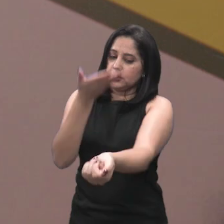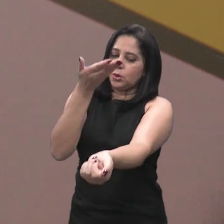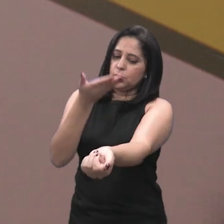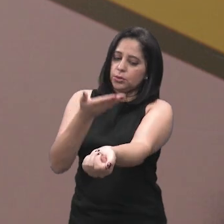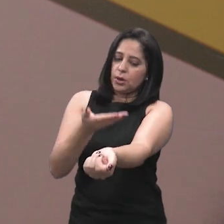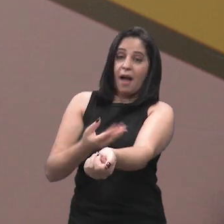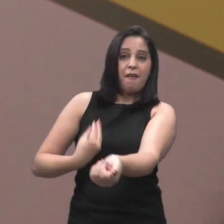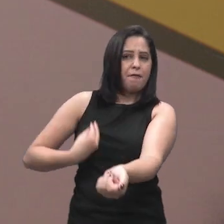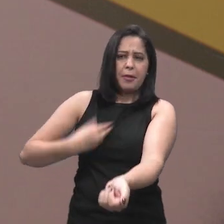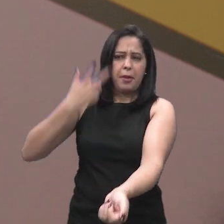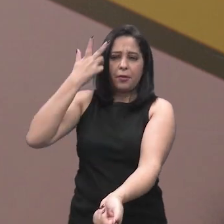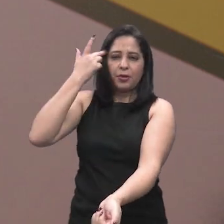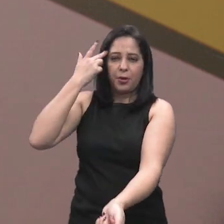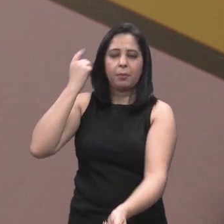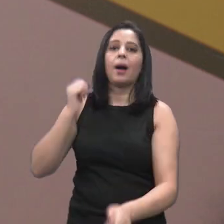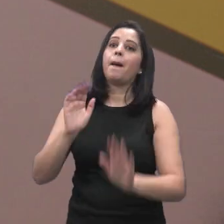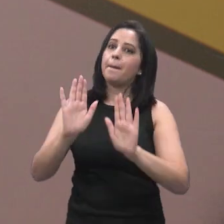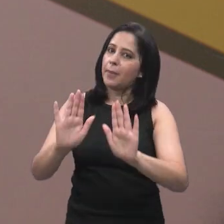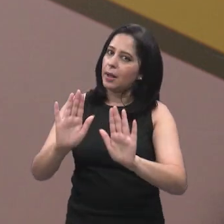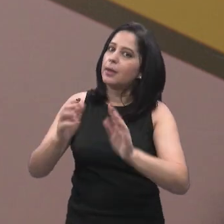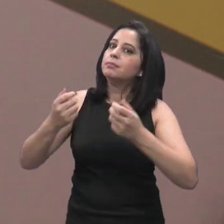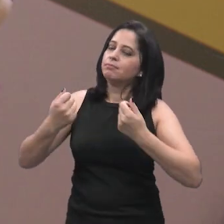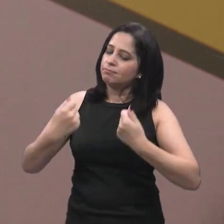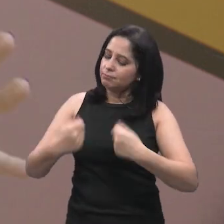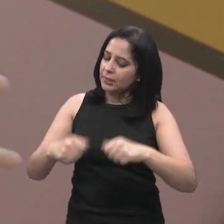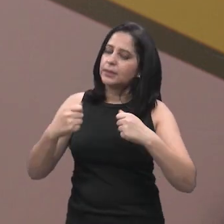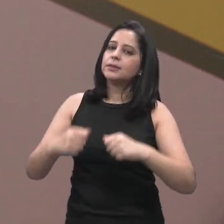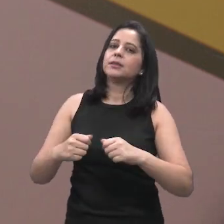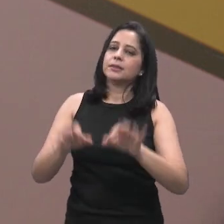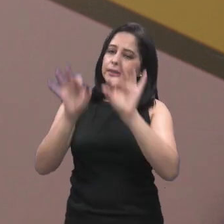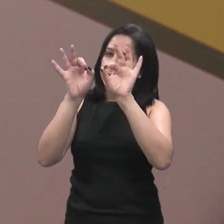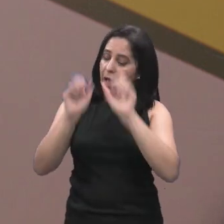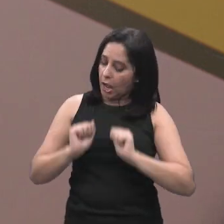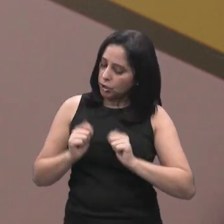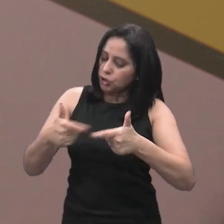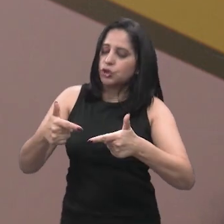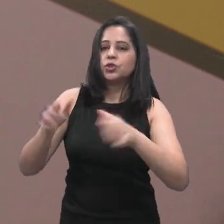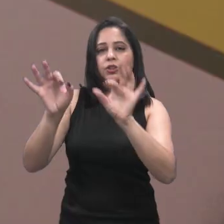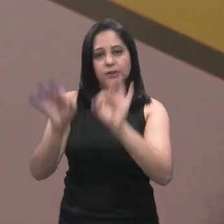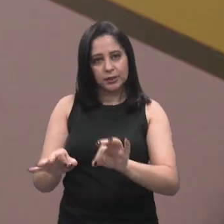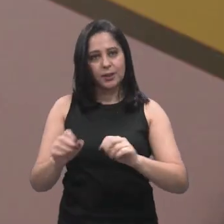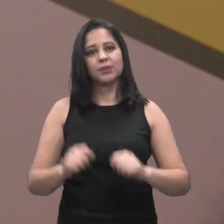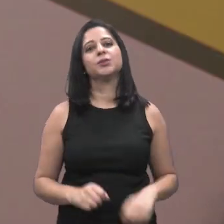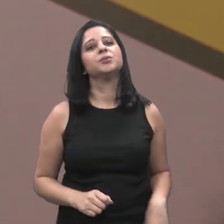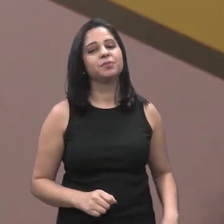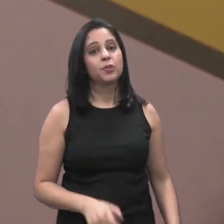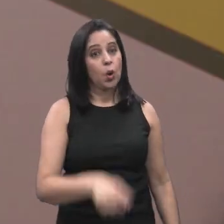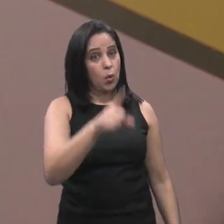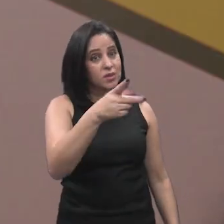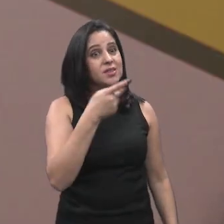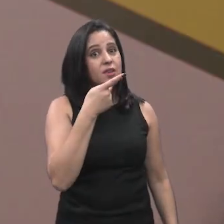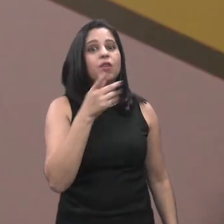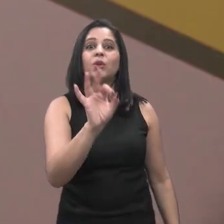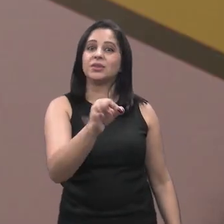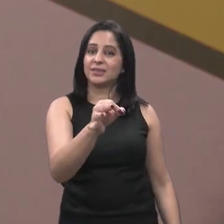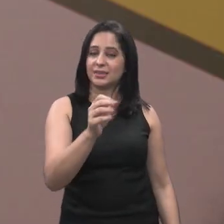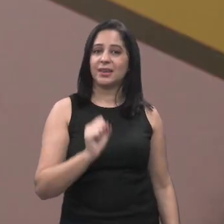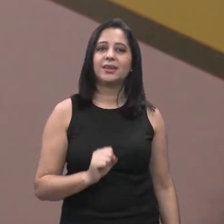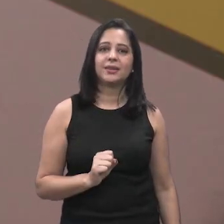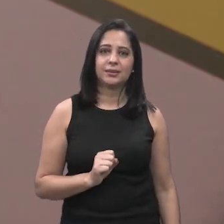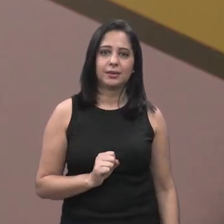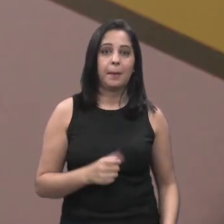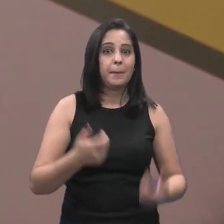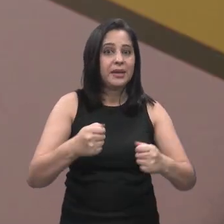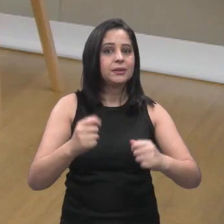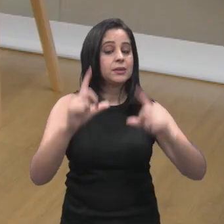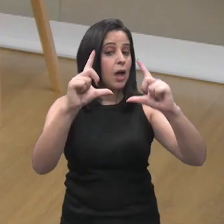você pode sim conviver com a sua pressão arterial e ter uma vida totalmente normal, mas desde que você faça a